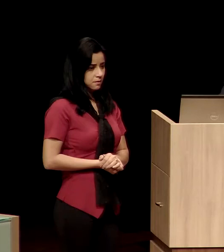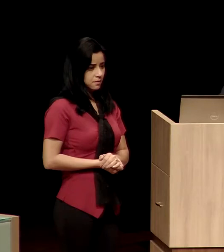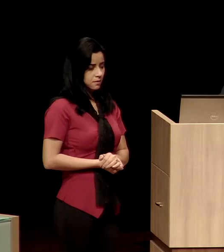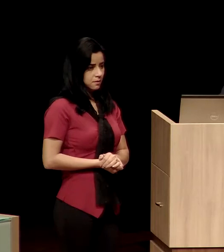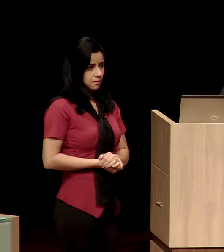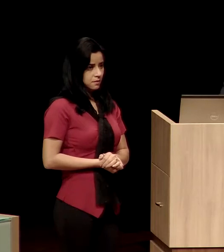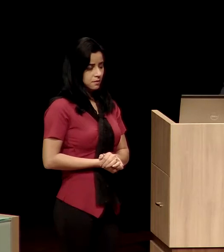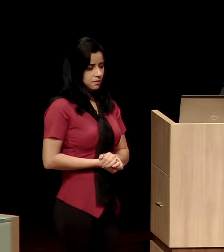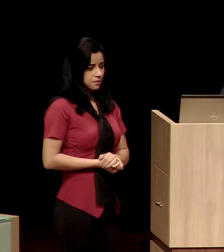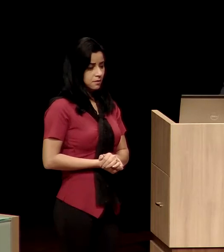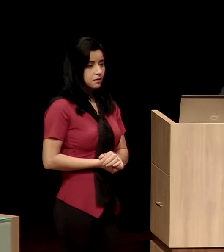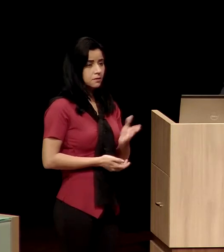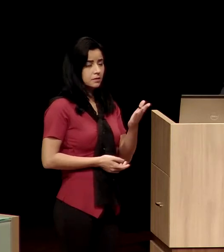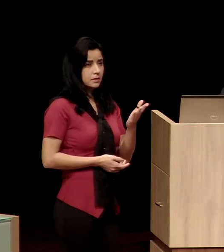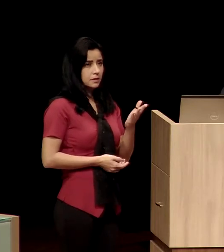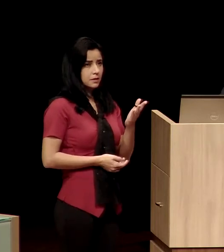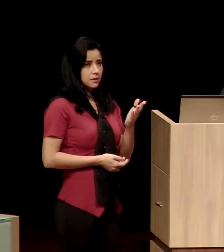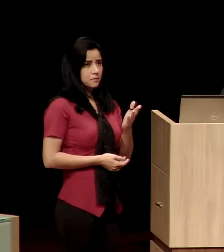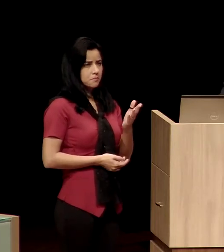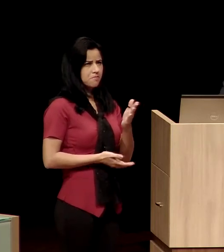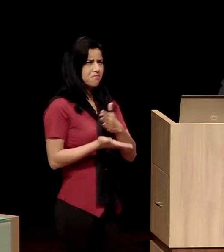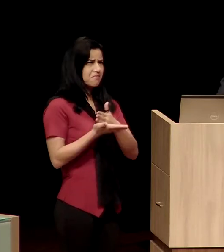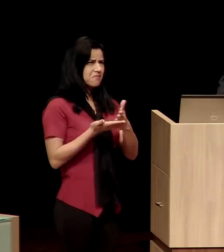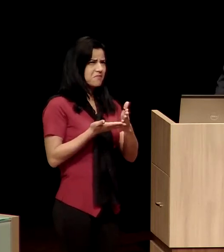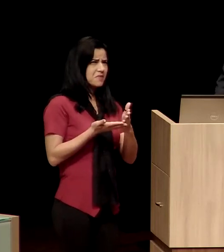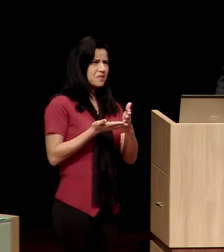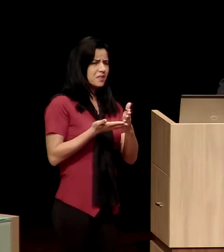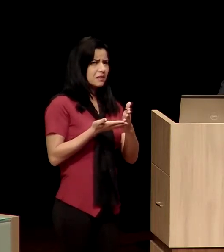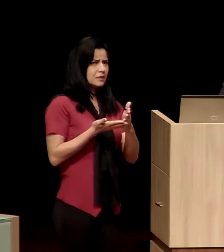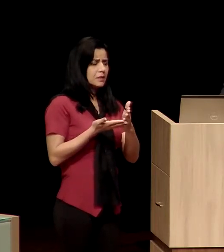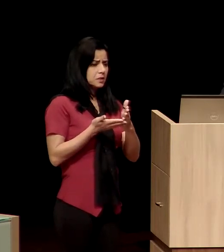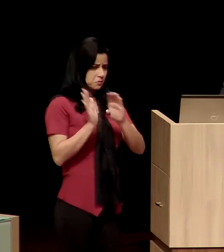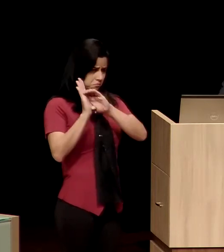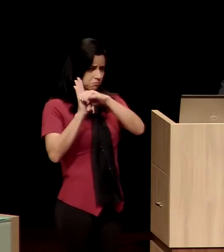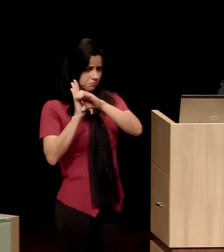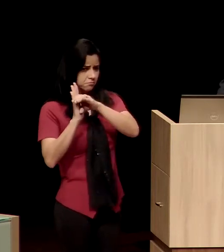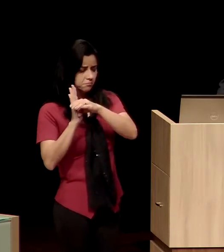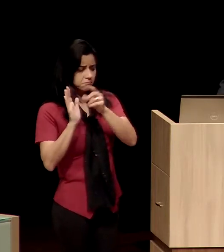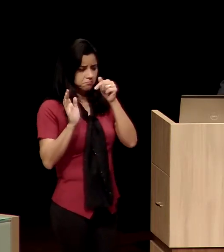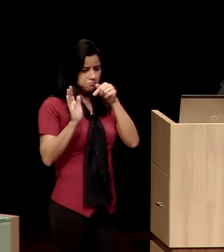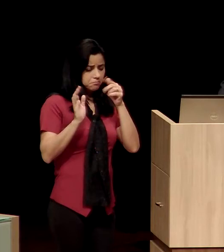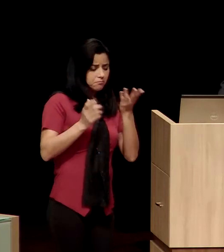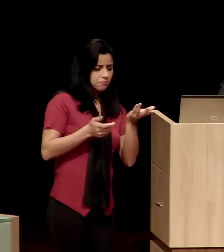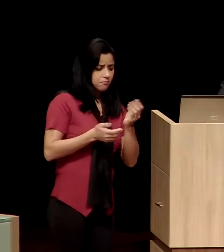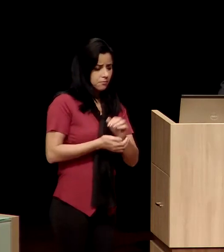challenge. Desde que início desse conceito, esse